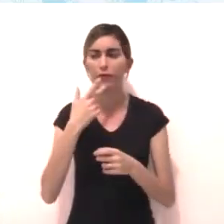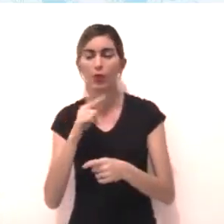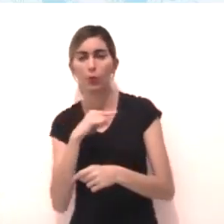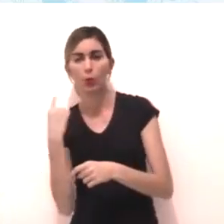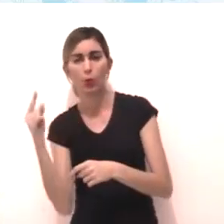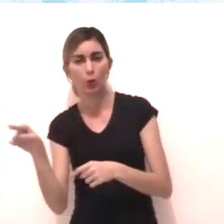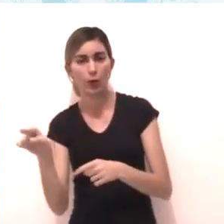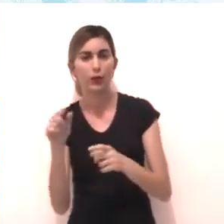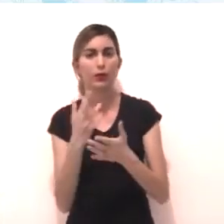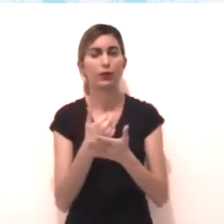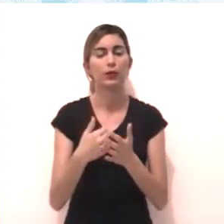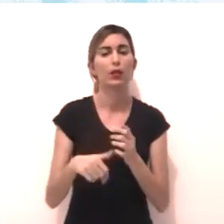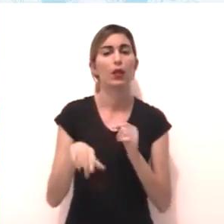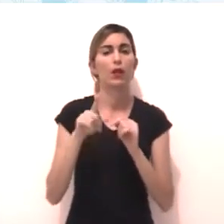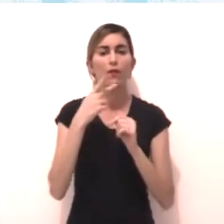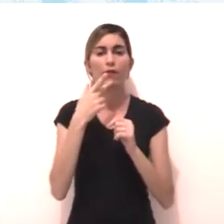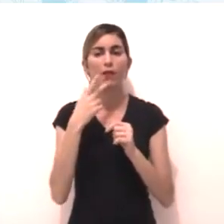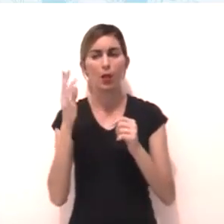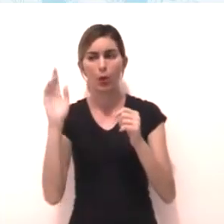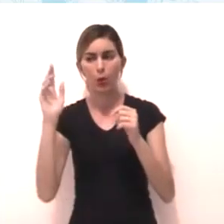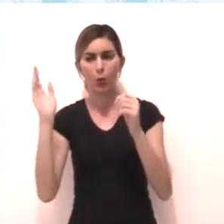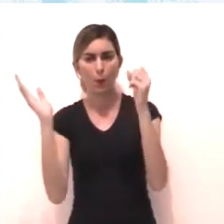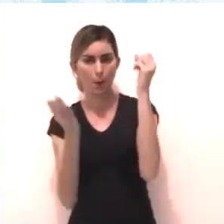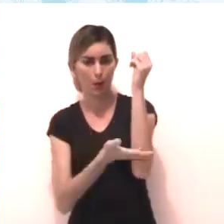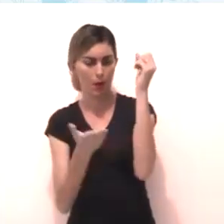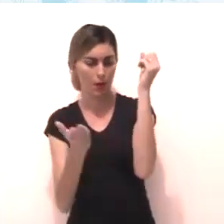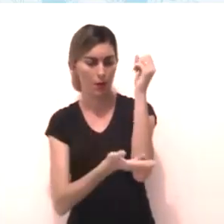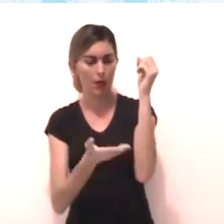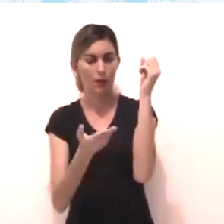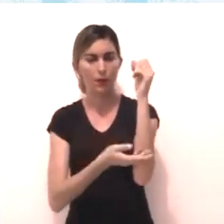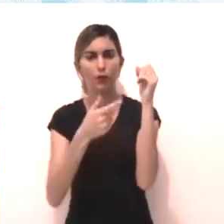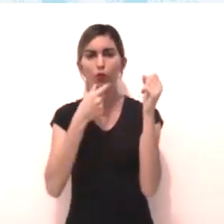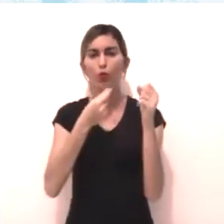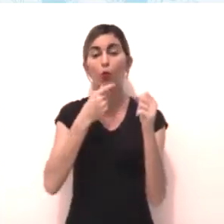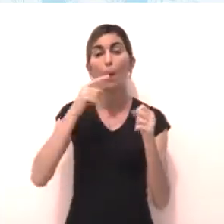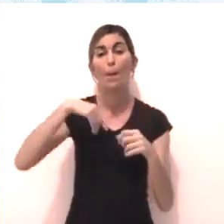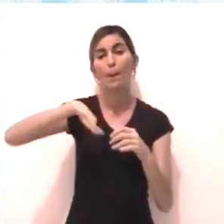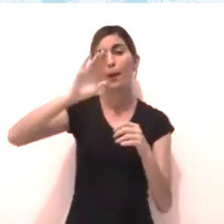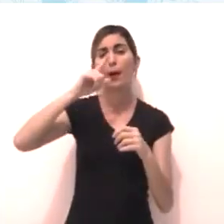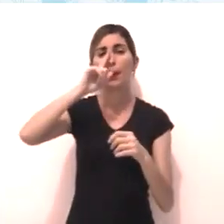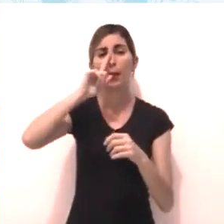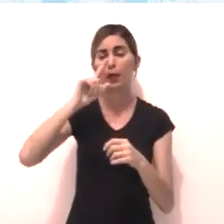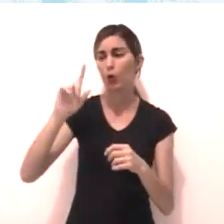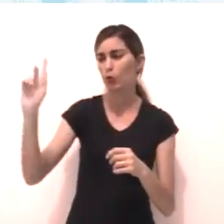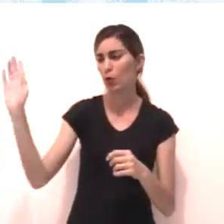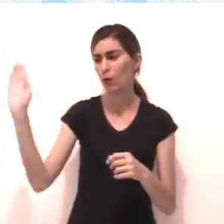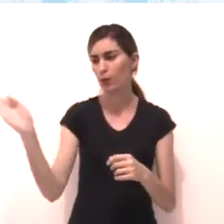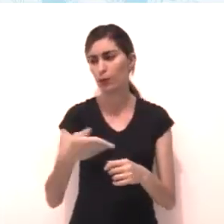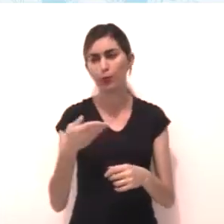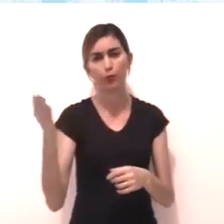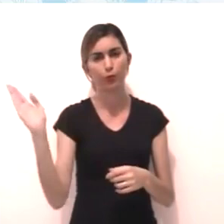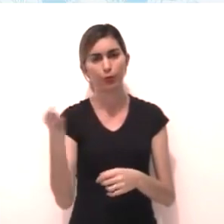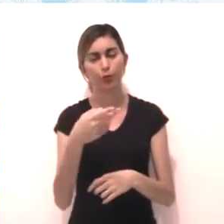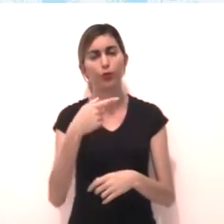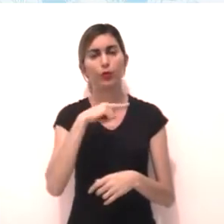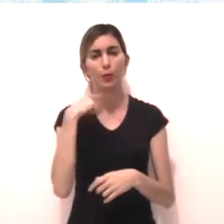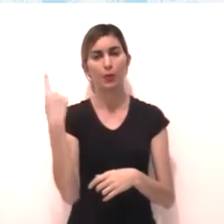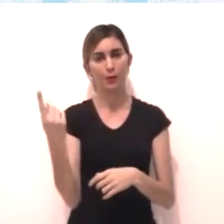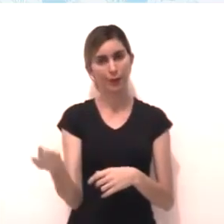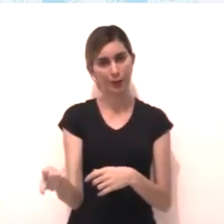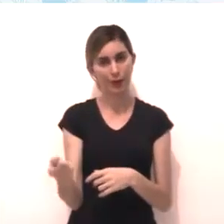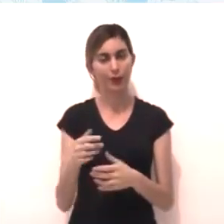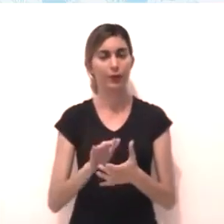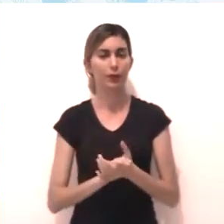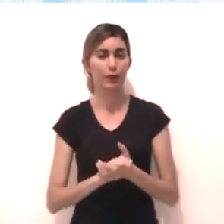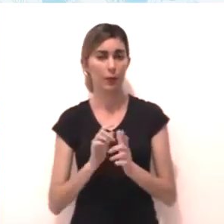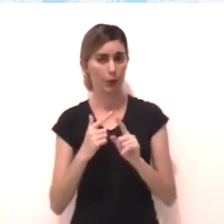morte e o fantasma dizendo que o machado do homem é mais perigoso do que a foice da morte. Então a gente vai entender por